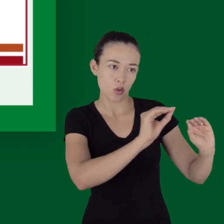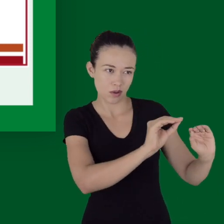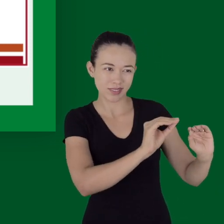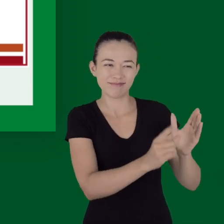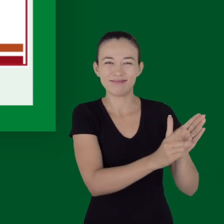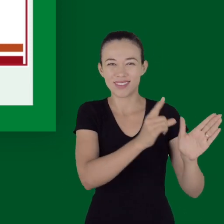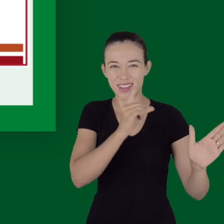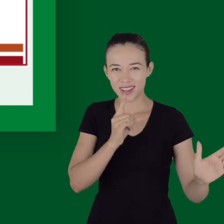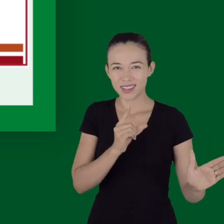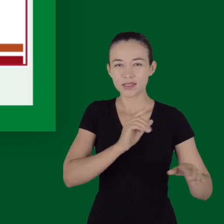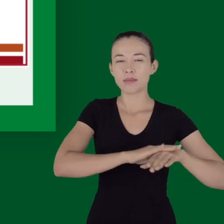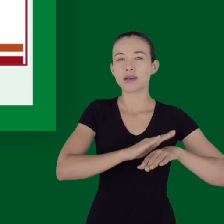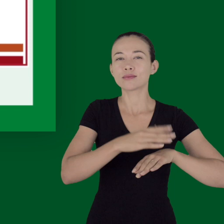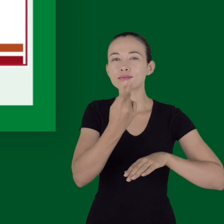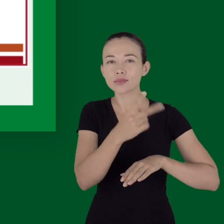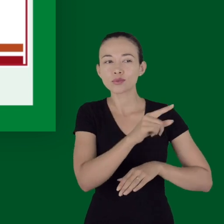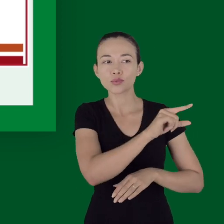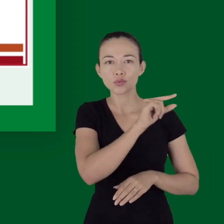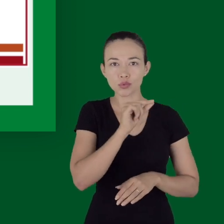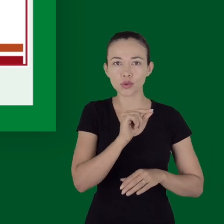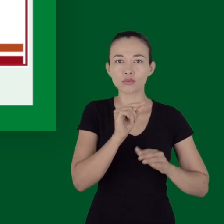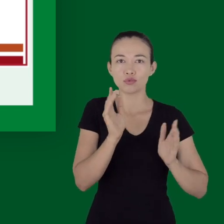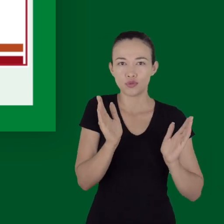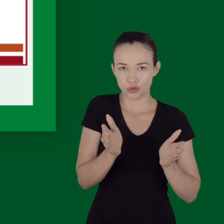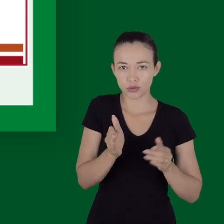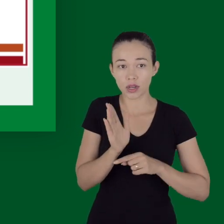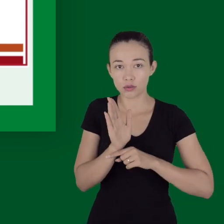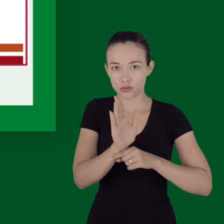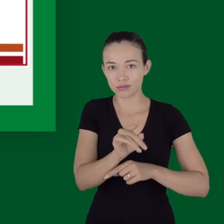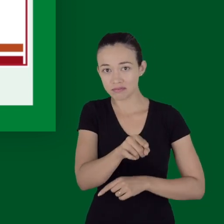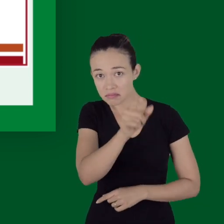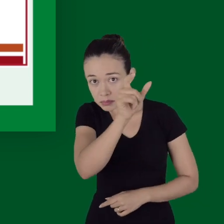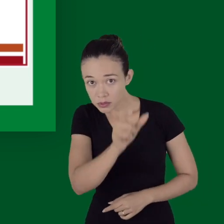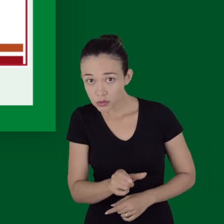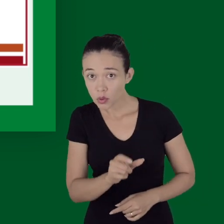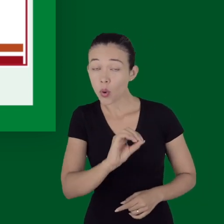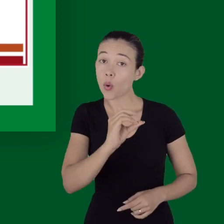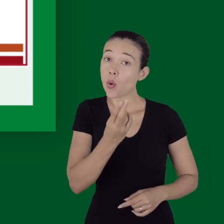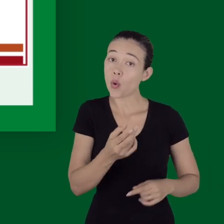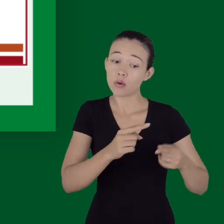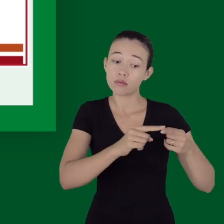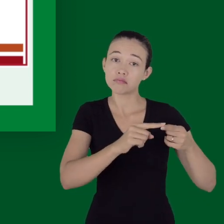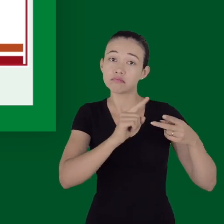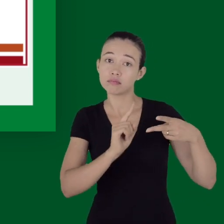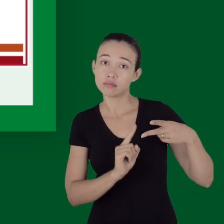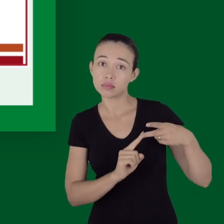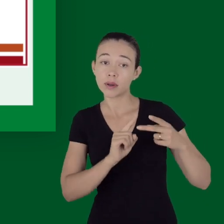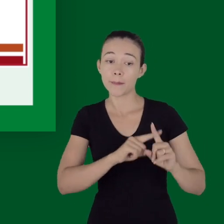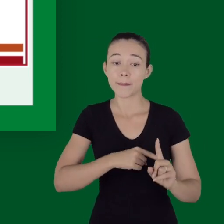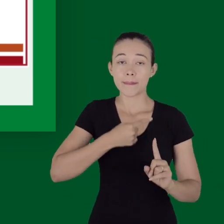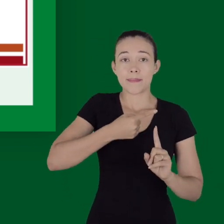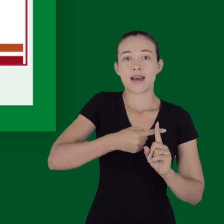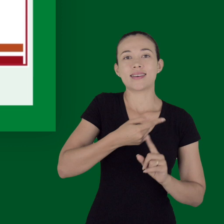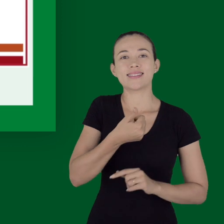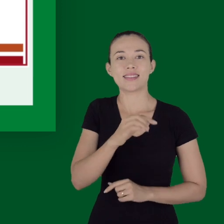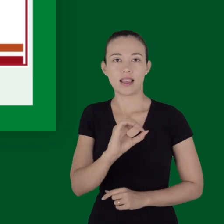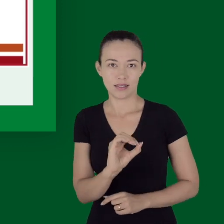ficar estável, ou até coloca uma frequência um pouquinho, 10 acima do escape do paciente, que aí